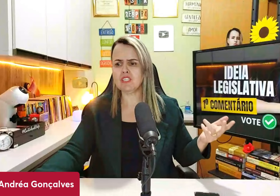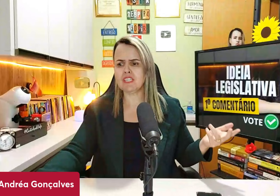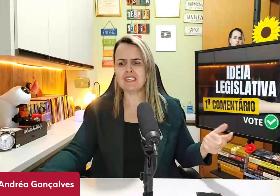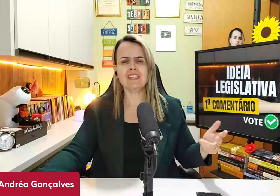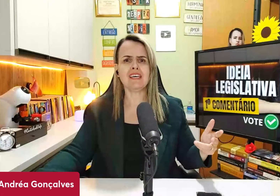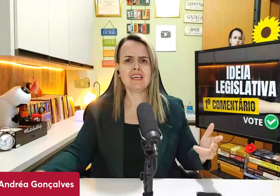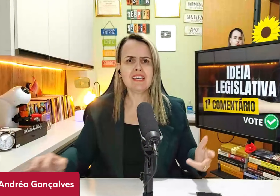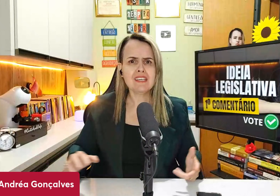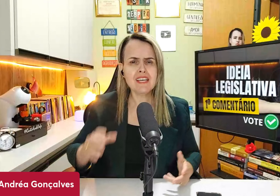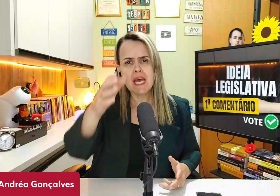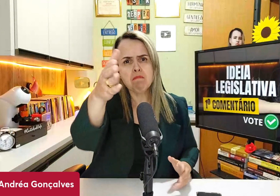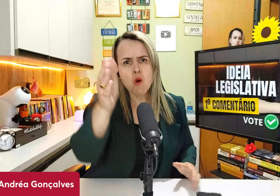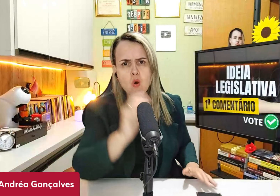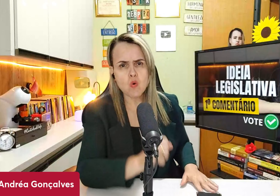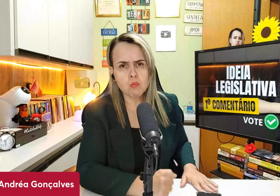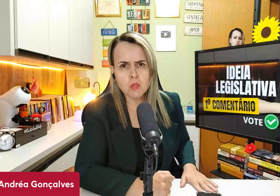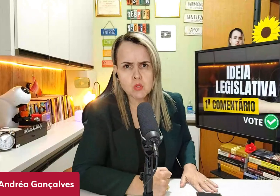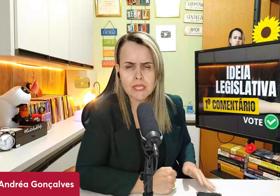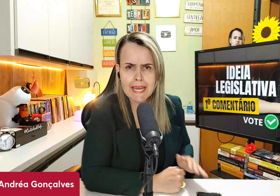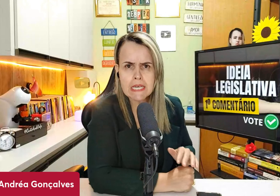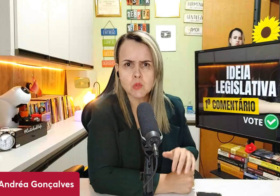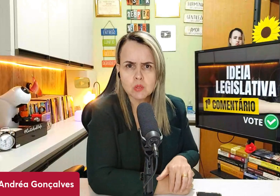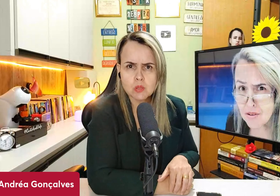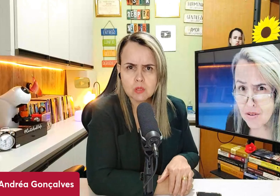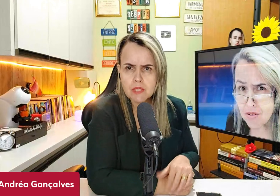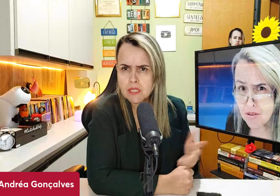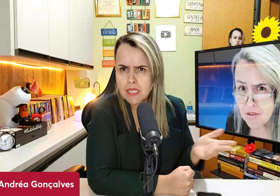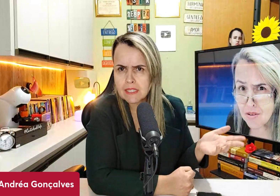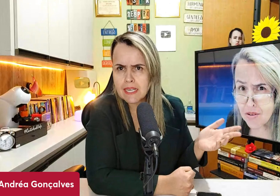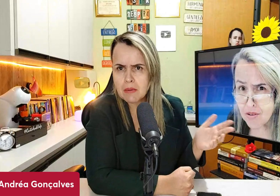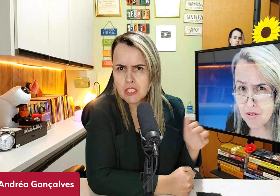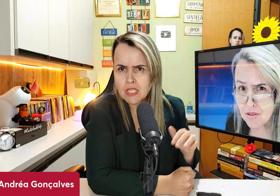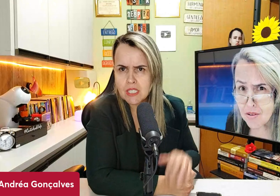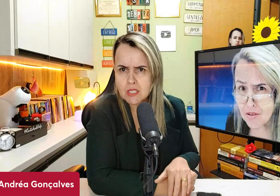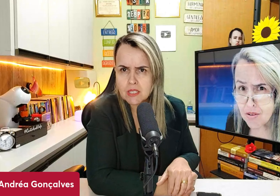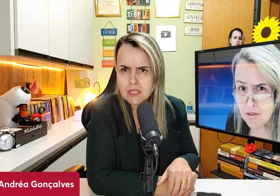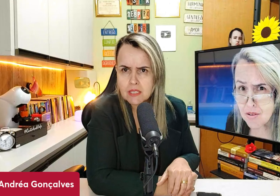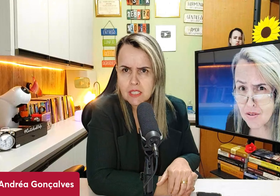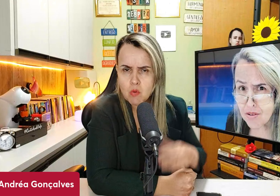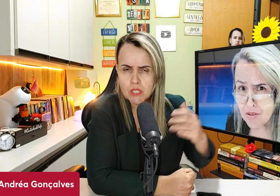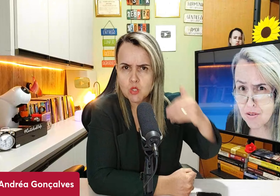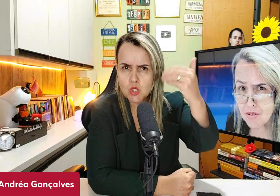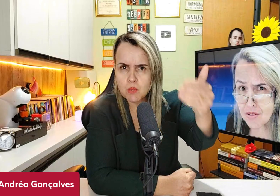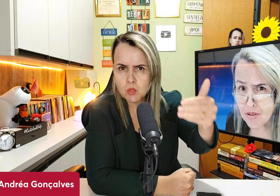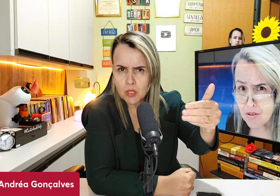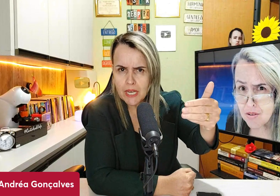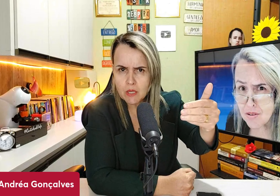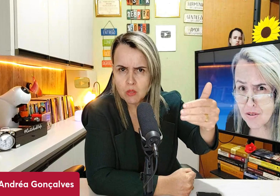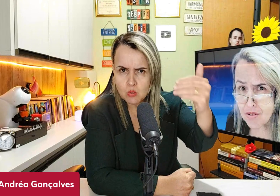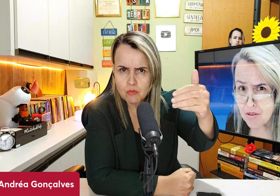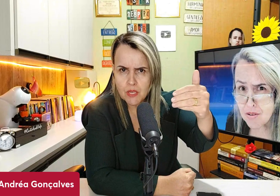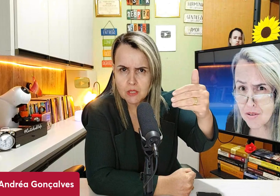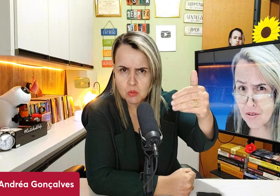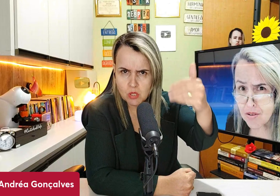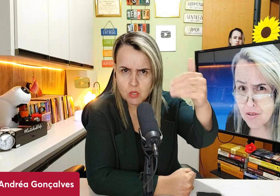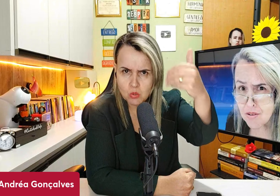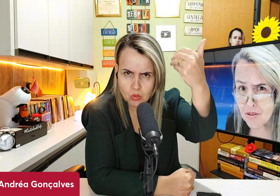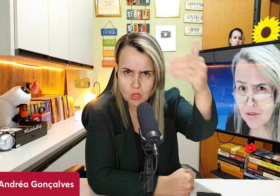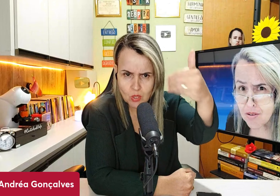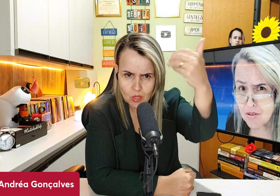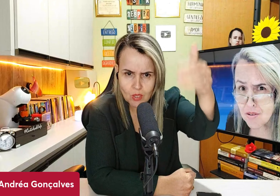temos que dizer que daqui a pouco bolsonaro vai ter que atacar mais gente e quando eu digo bolsonaro eu estou falando